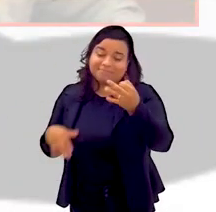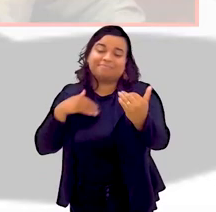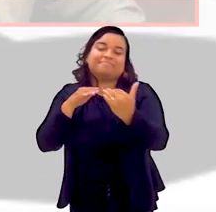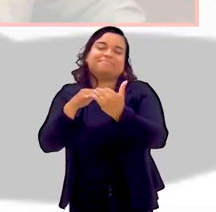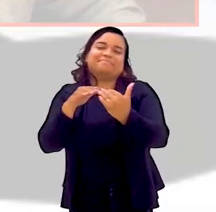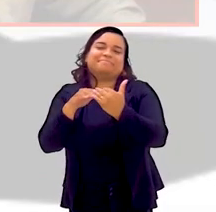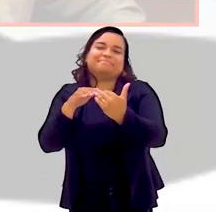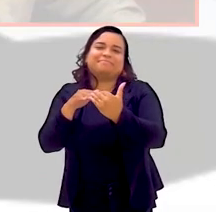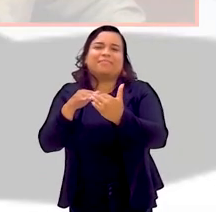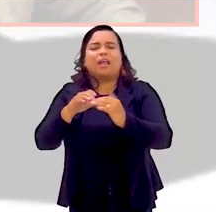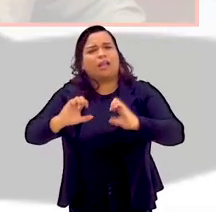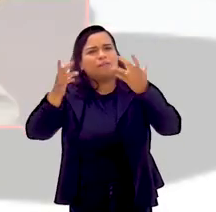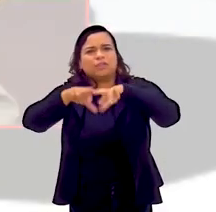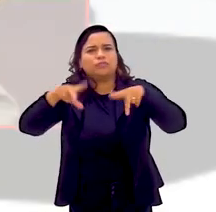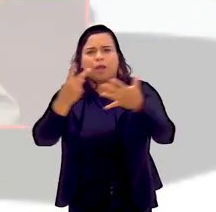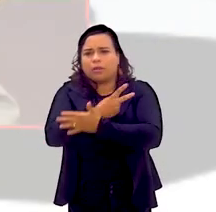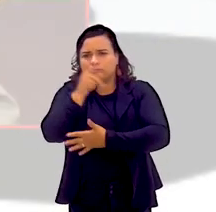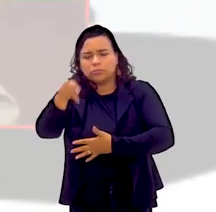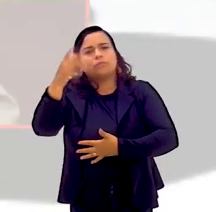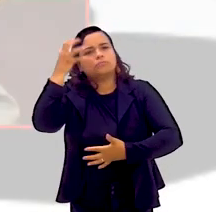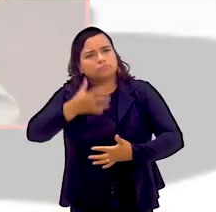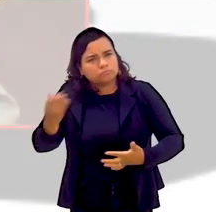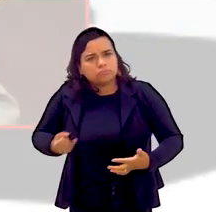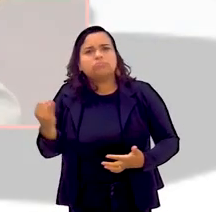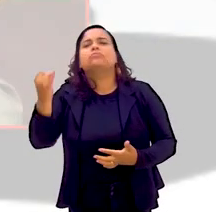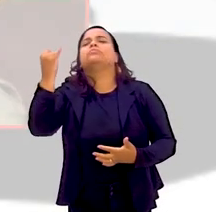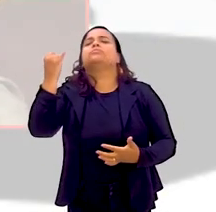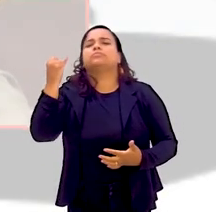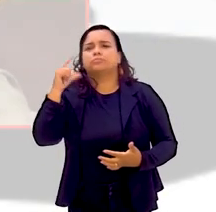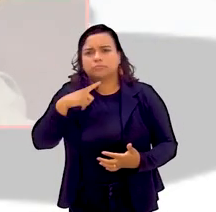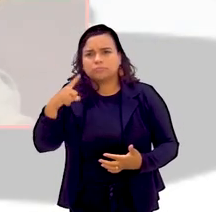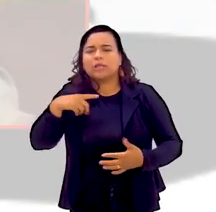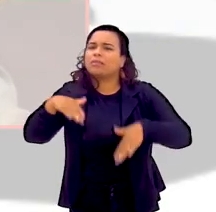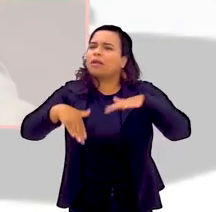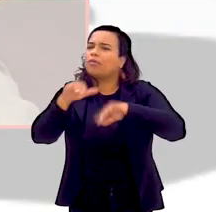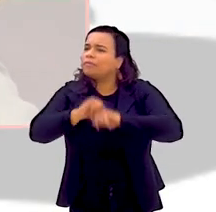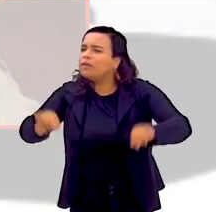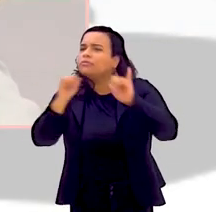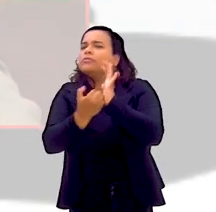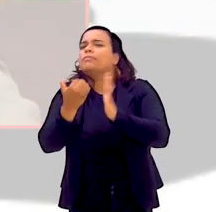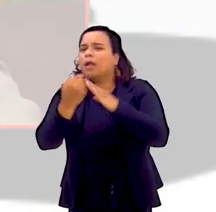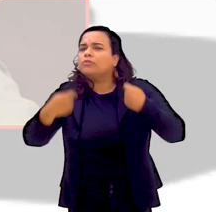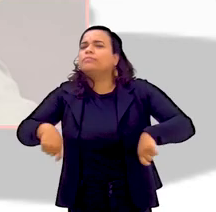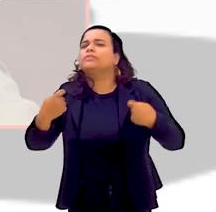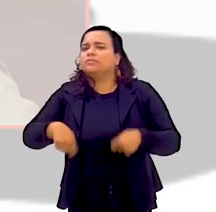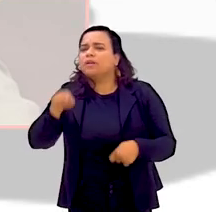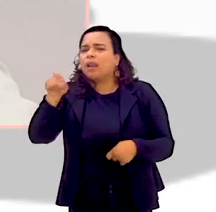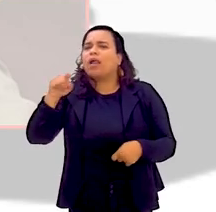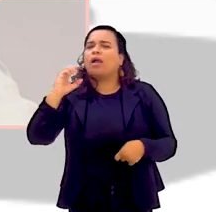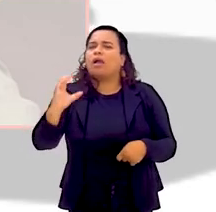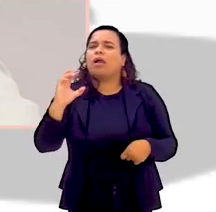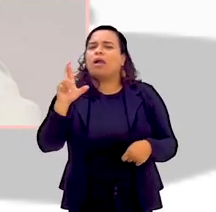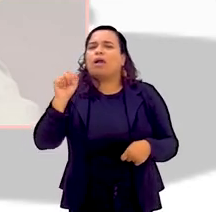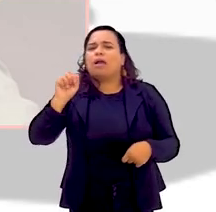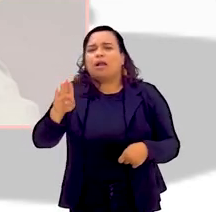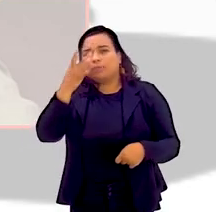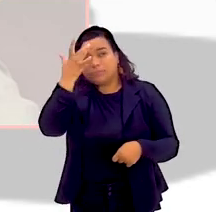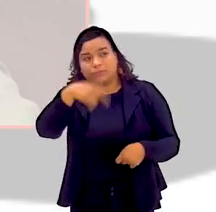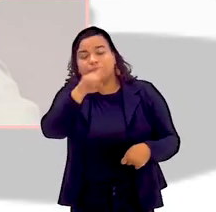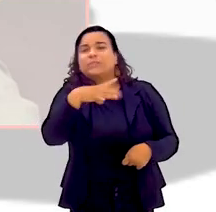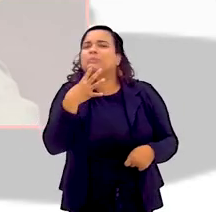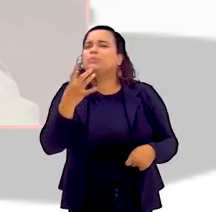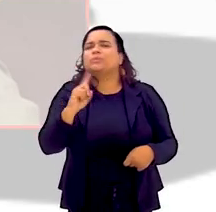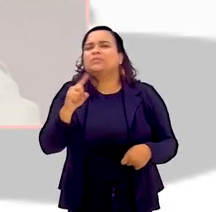ali são extremamente significativos. A gente talvez precisa divulgar mais aquilo, né? As pessoas Isso. poucas vezes têm pouco